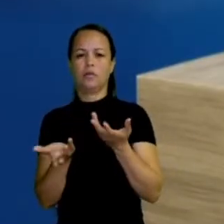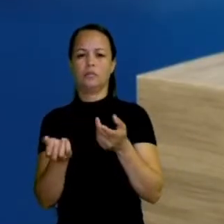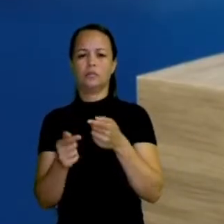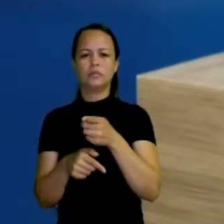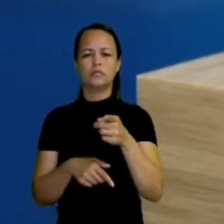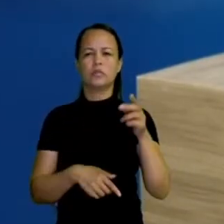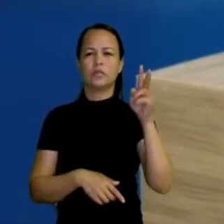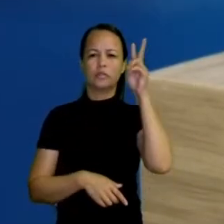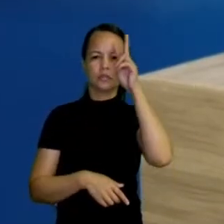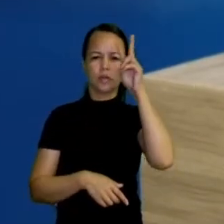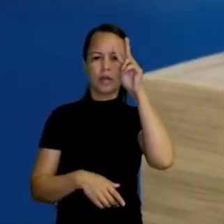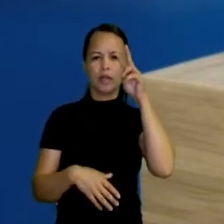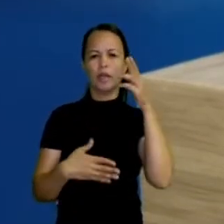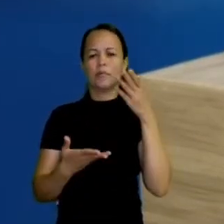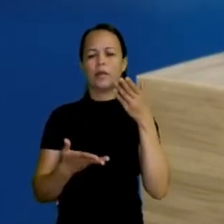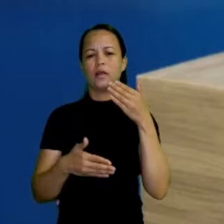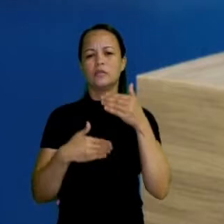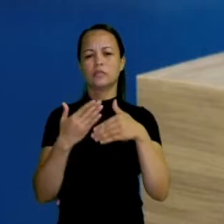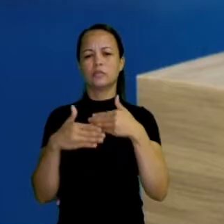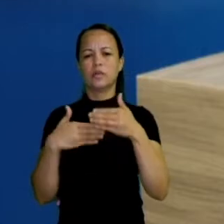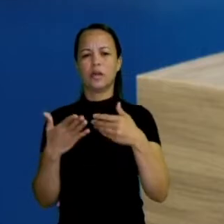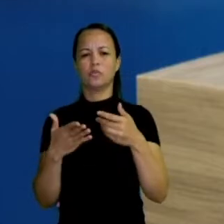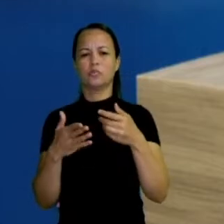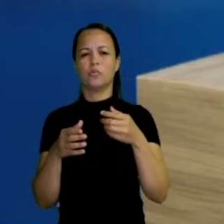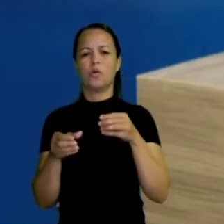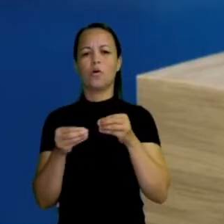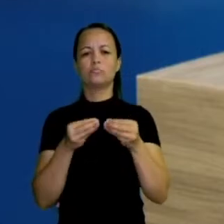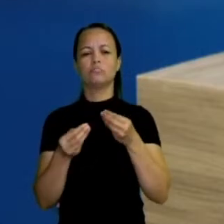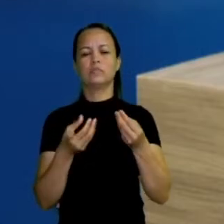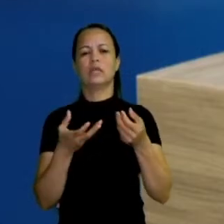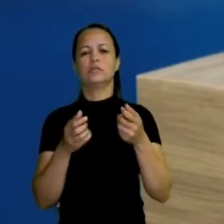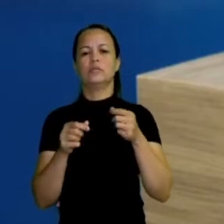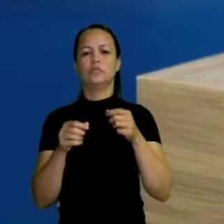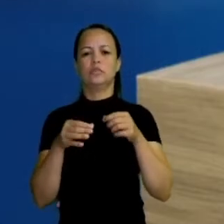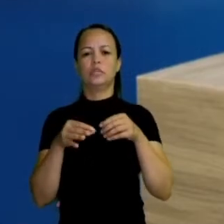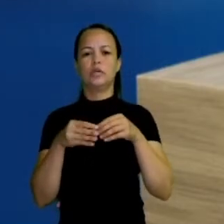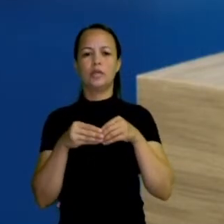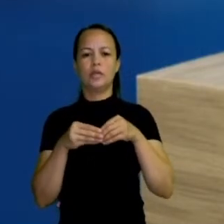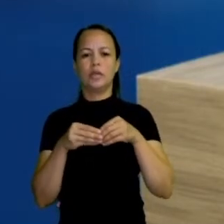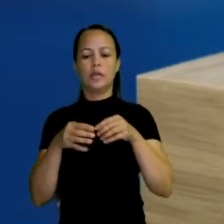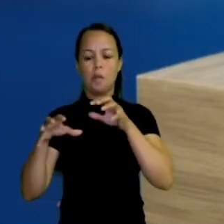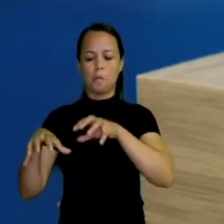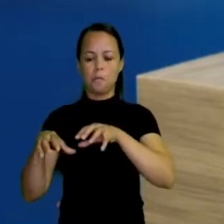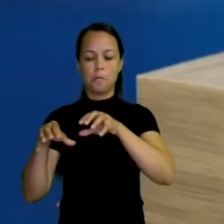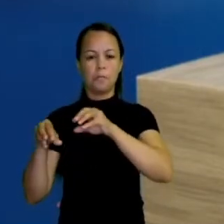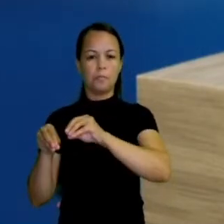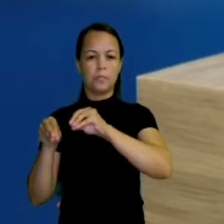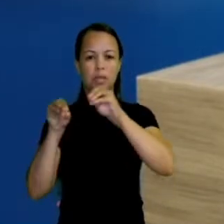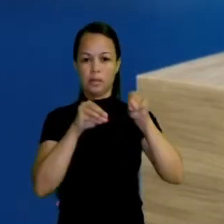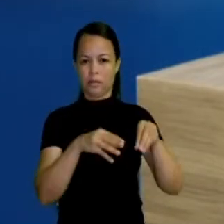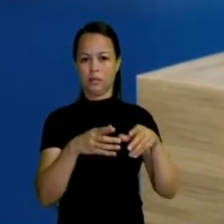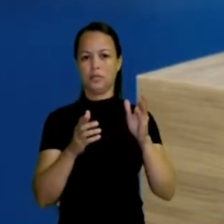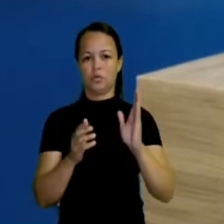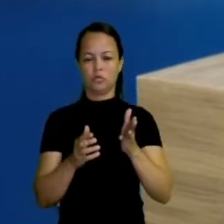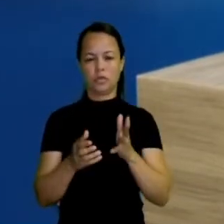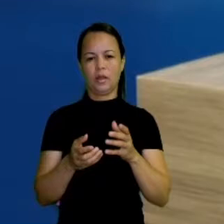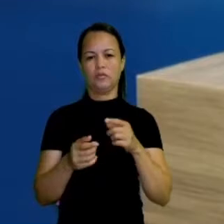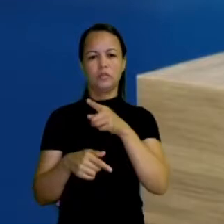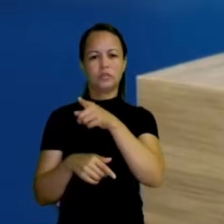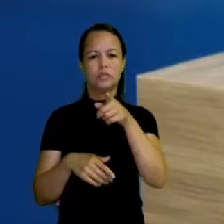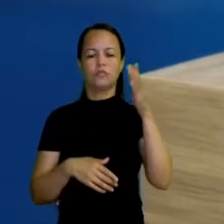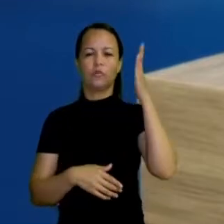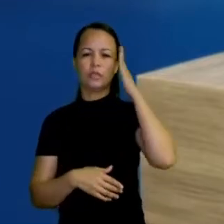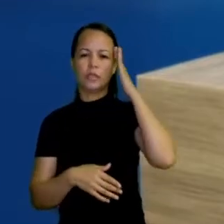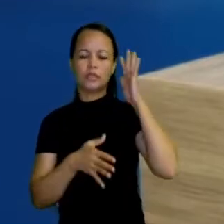aula anterior que a gente trabalhou os processos de migrações, vocês vão poder perceber em um outro contexto como aconteceu esse